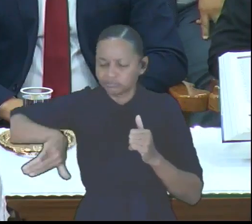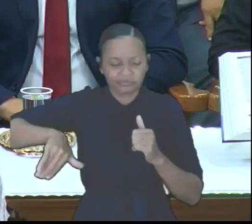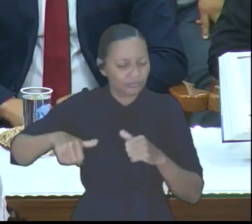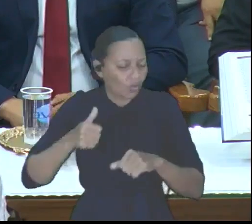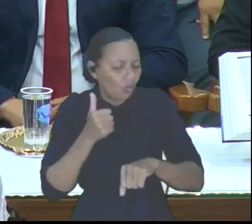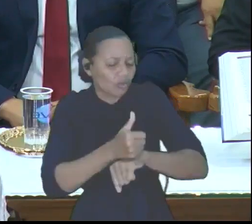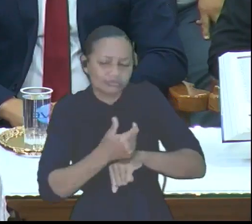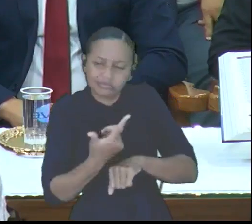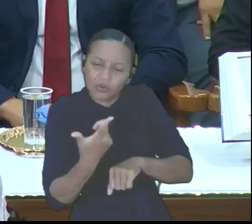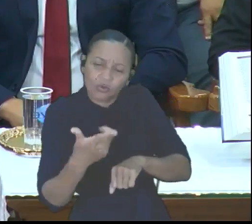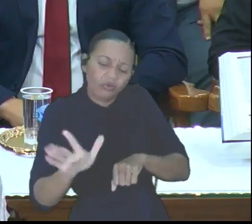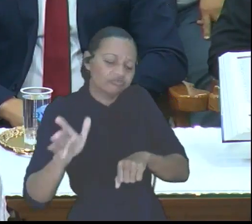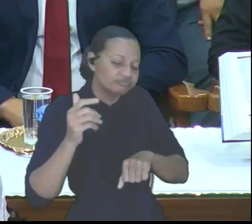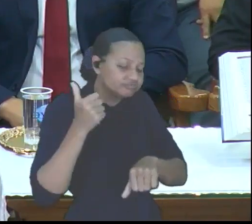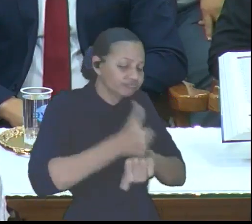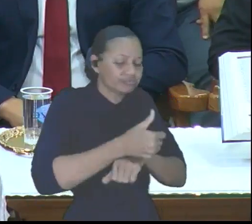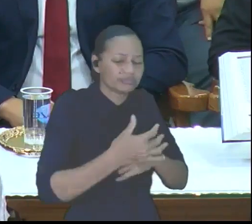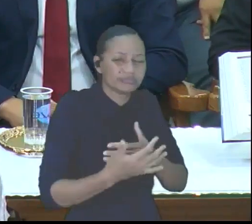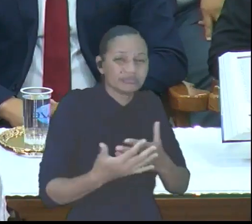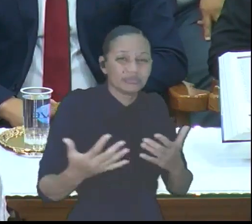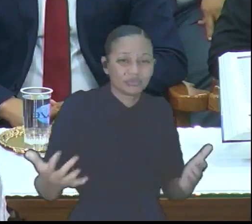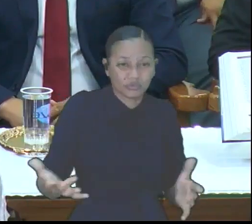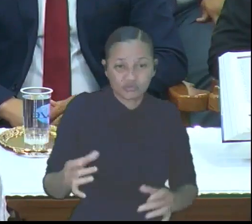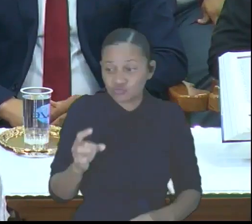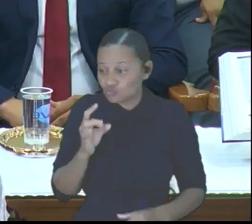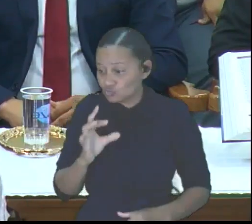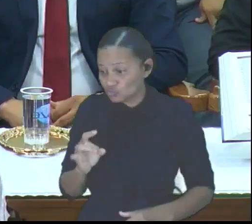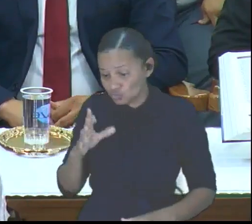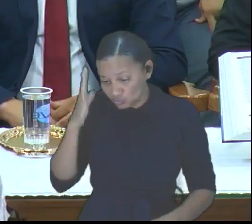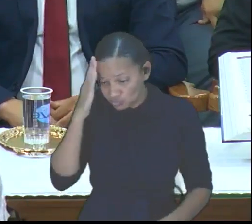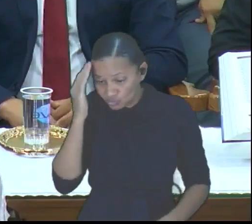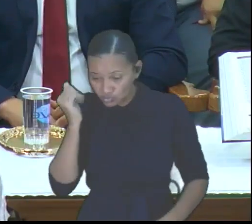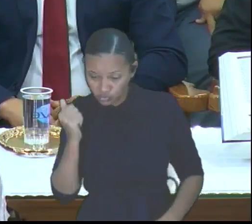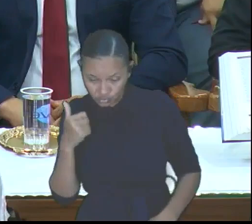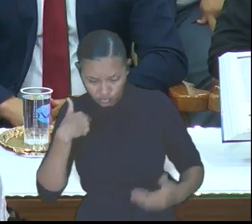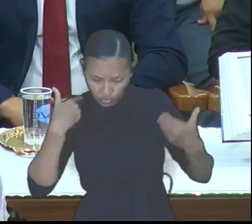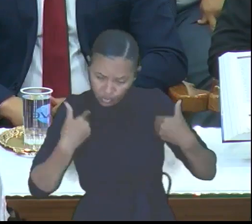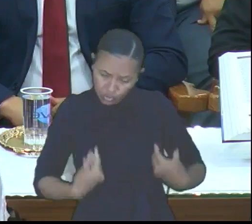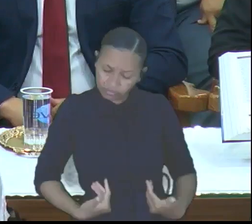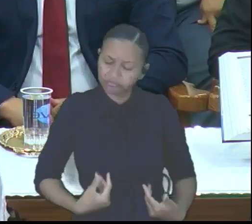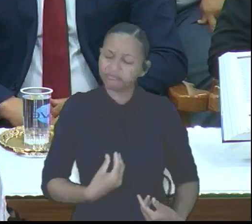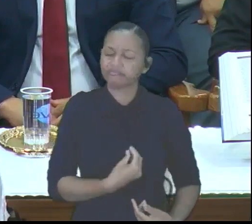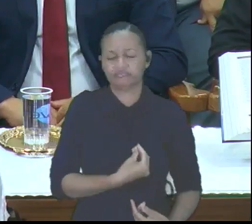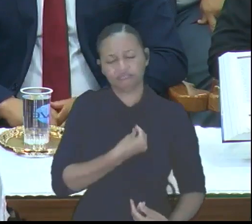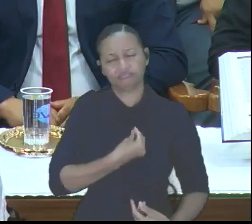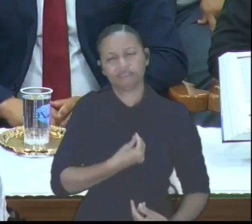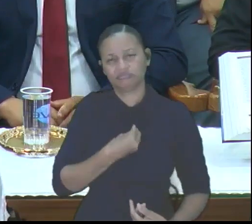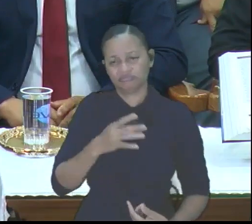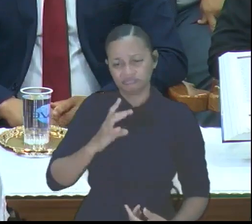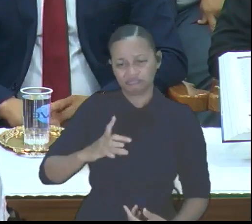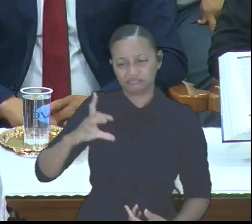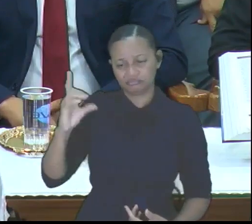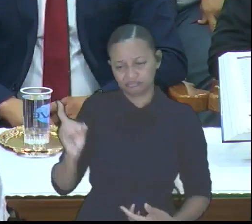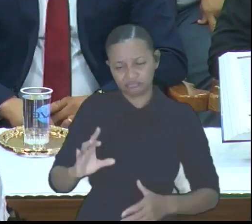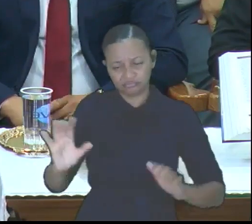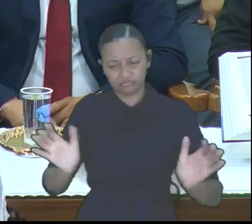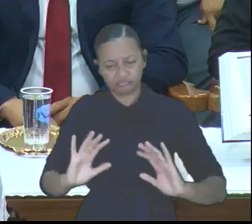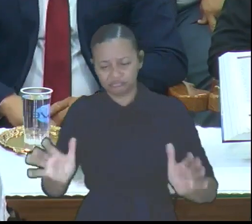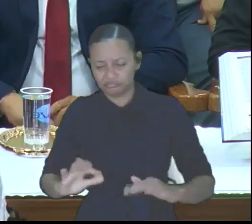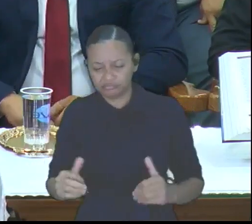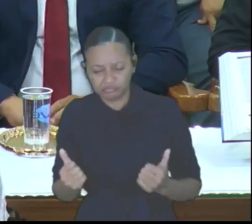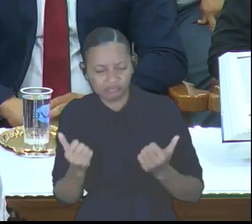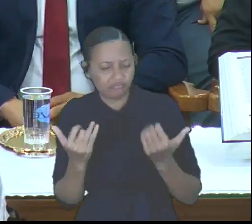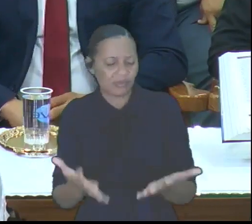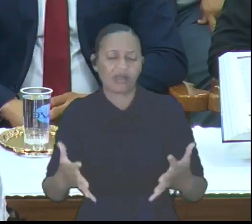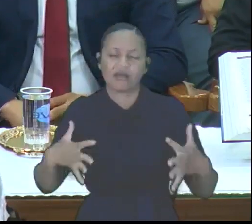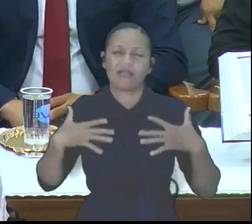outras coisas. Aí, só o fato de saber que estou na presença de Deus talvez não traz mais alegria.